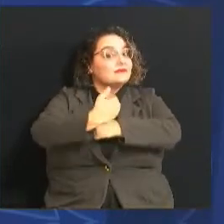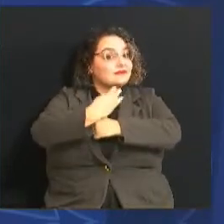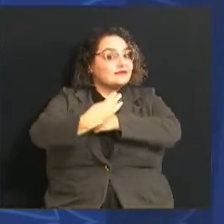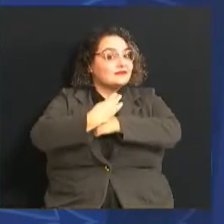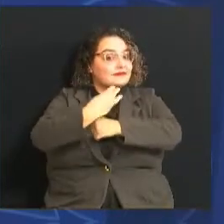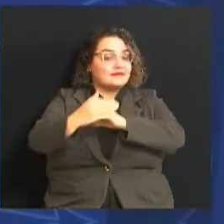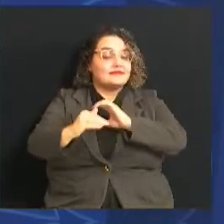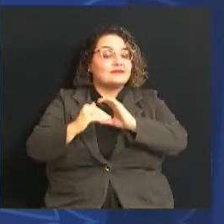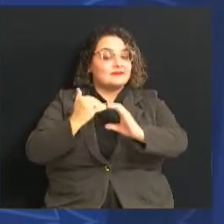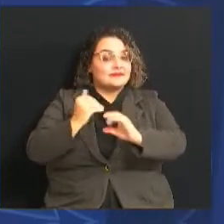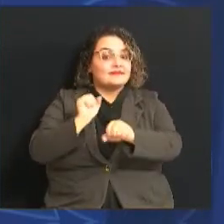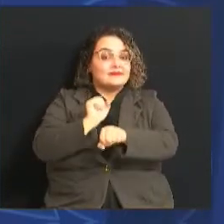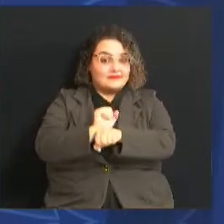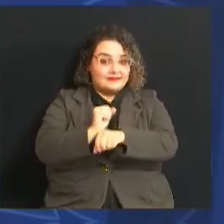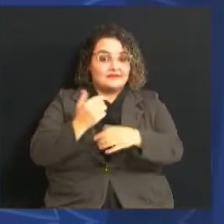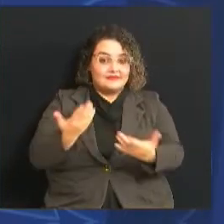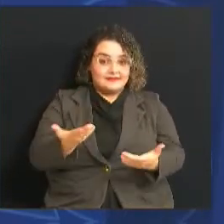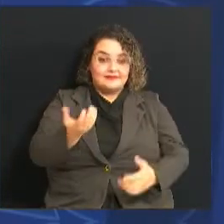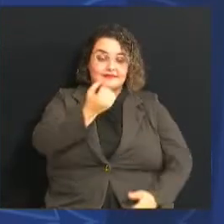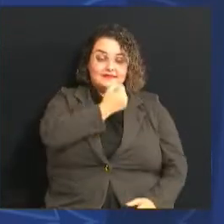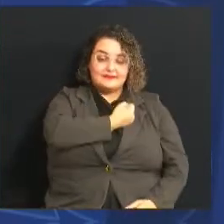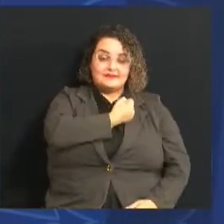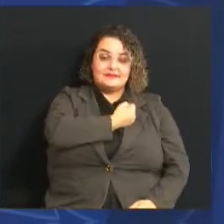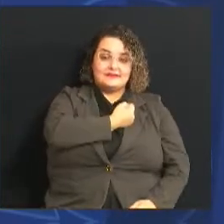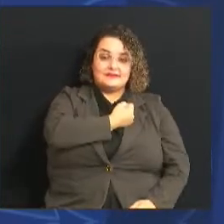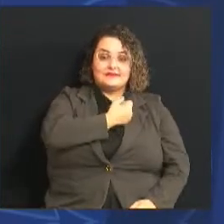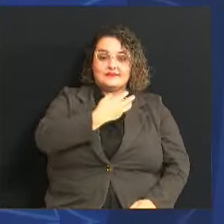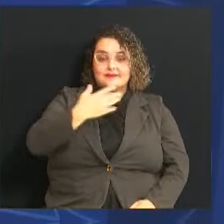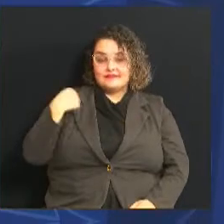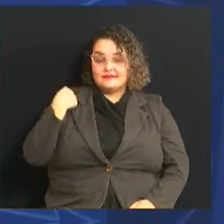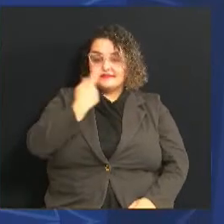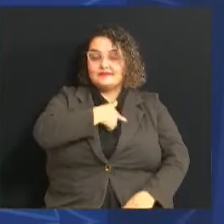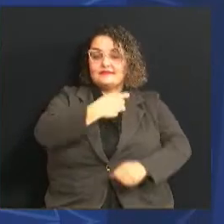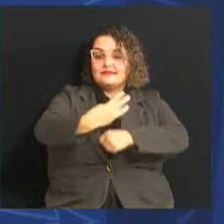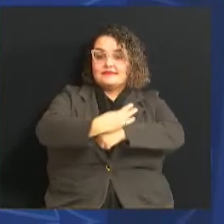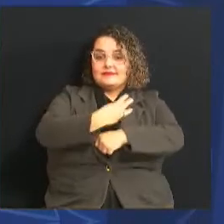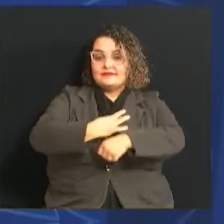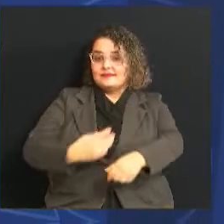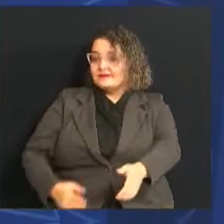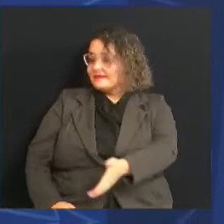mensagem para o número do nosso WhatsApp. 19 é o nosso DDD,